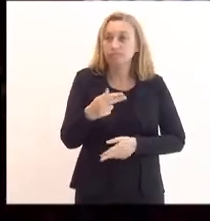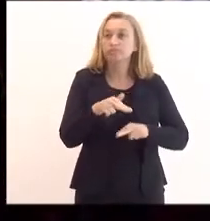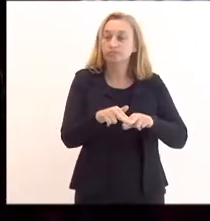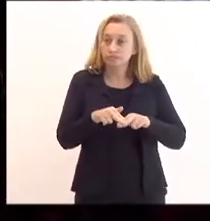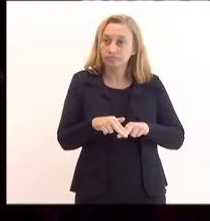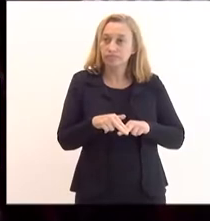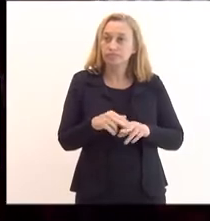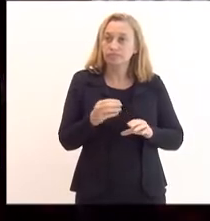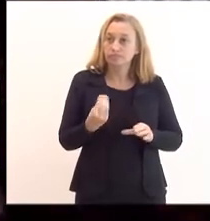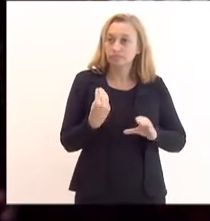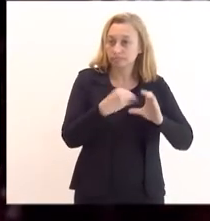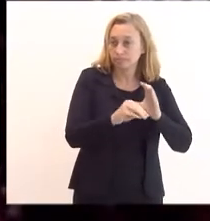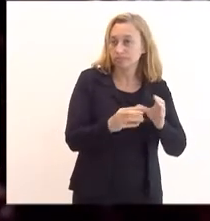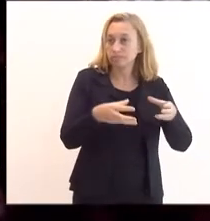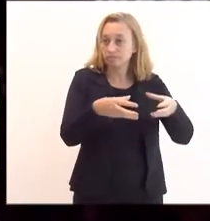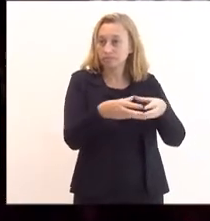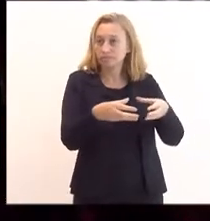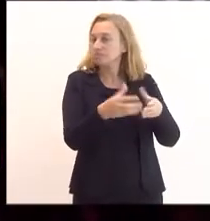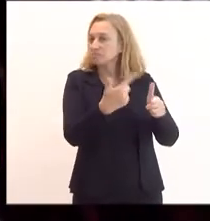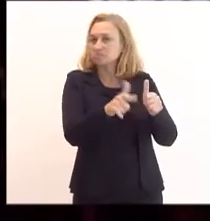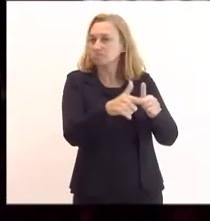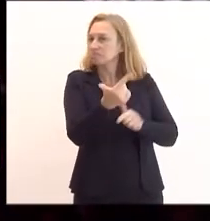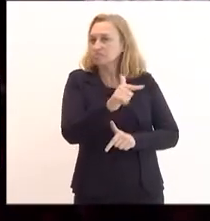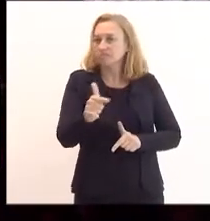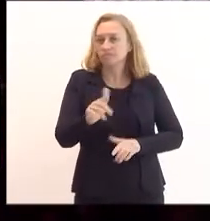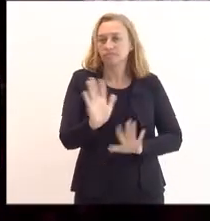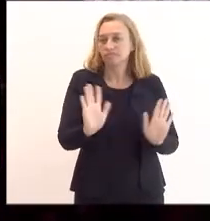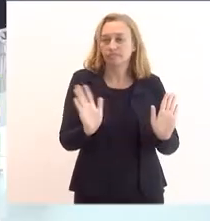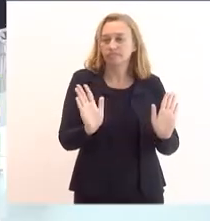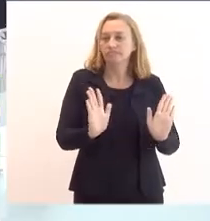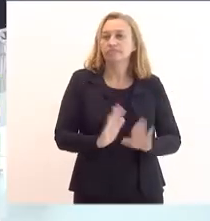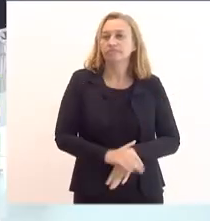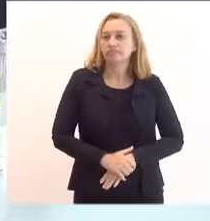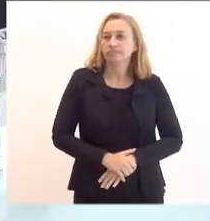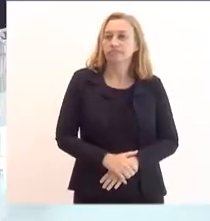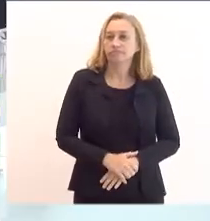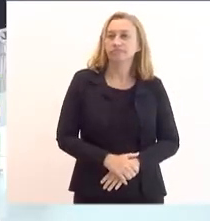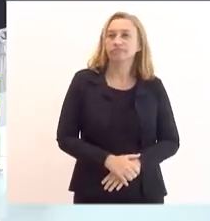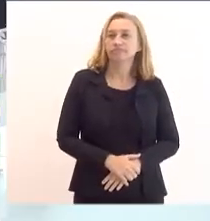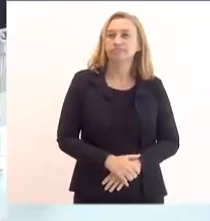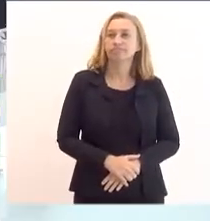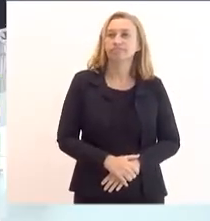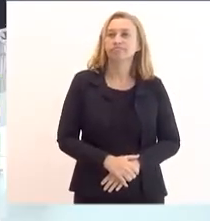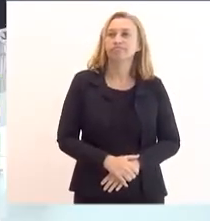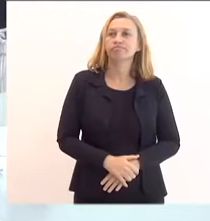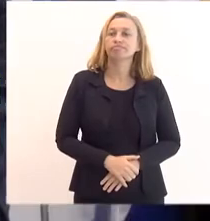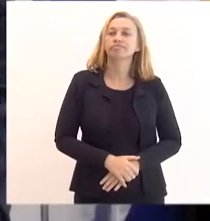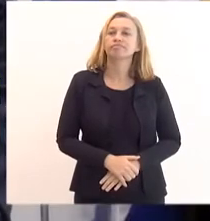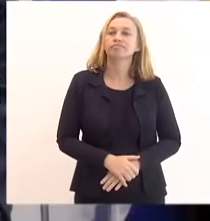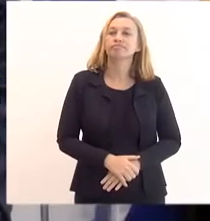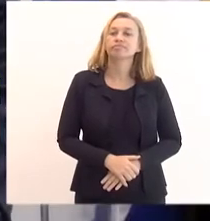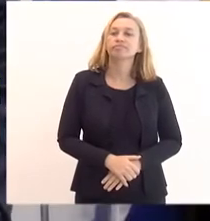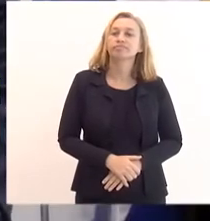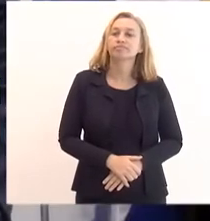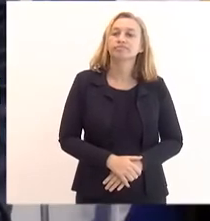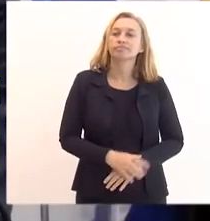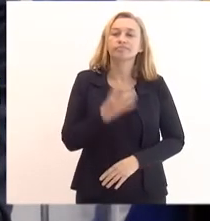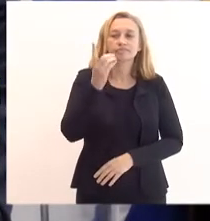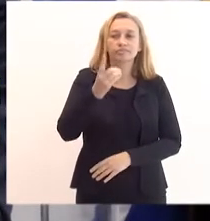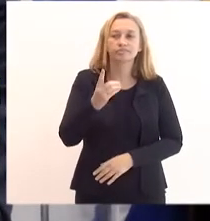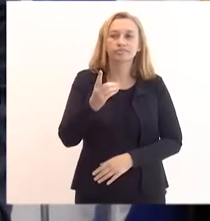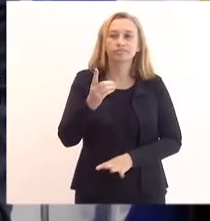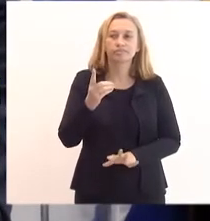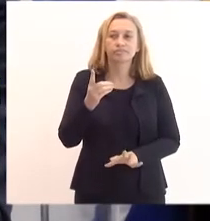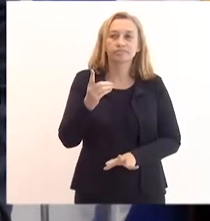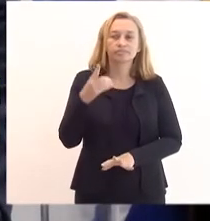eu coloquei no grupo. Mas tudo bem, não é problema, só estou... Só foi abrigada pela lei da mordaça. Né? Deputado Luiz Paulo, com a palavra.